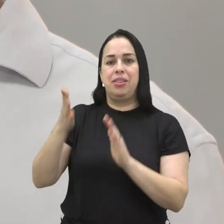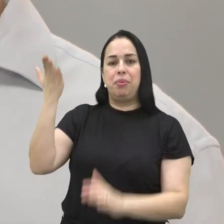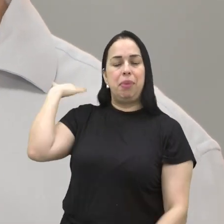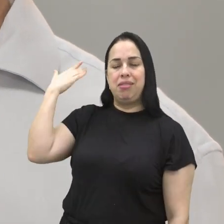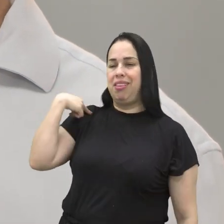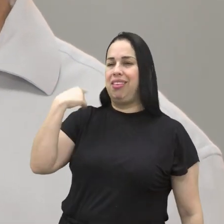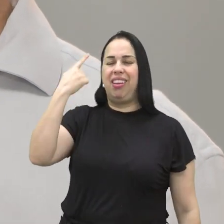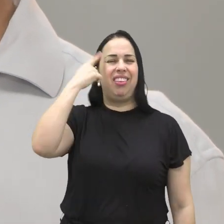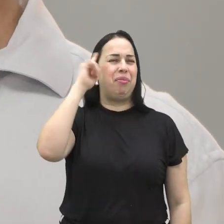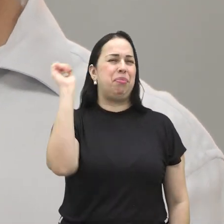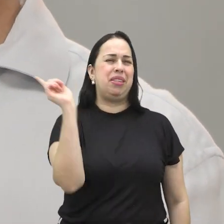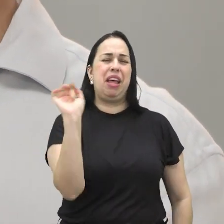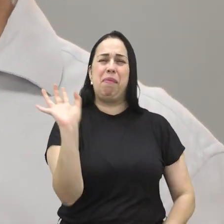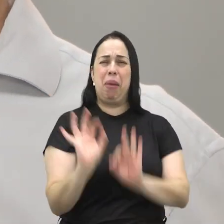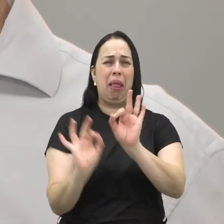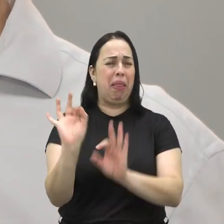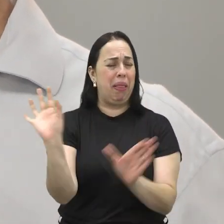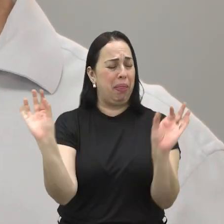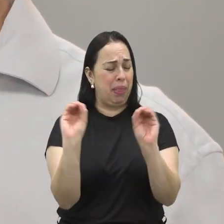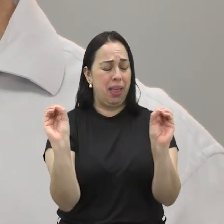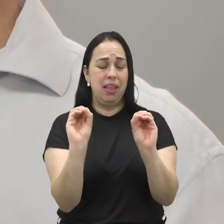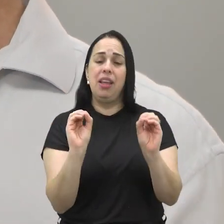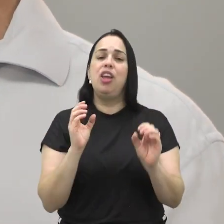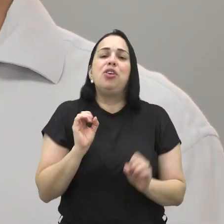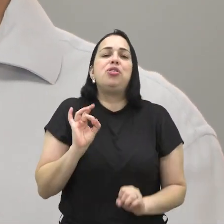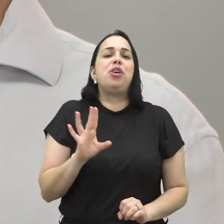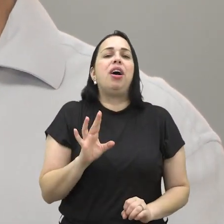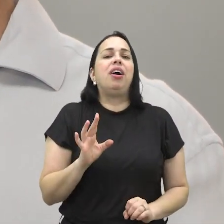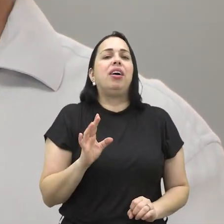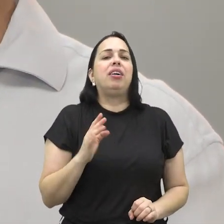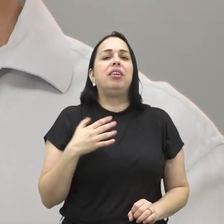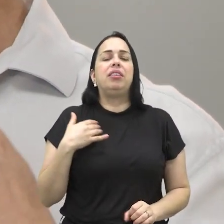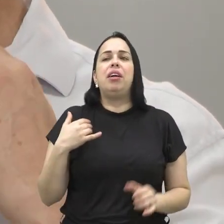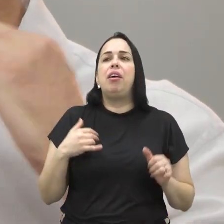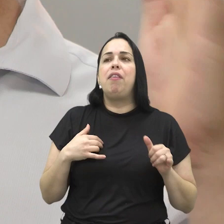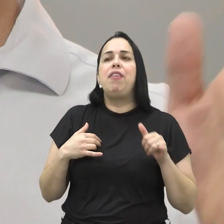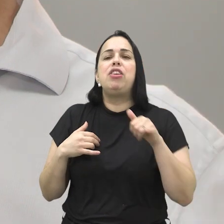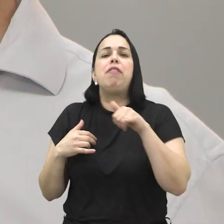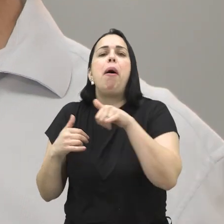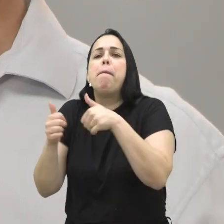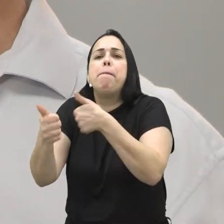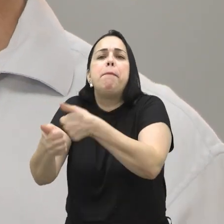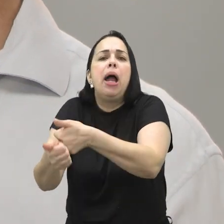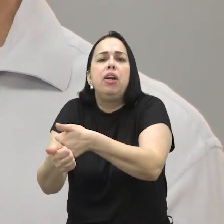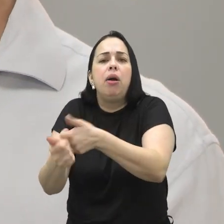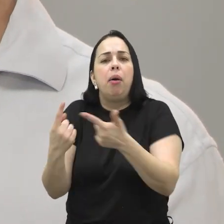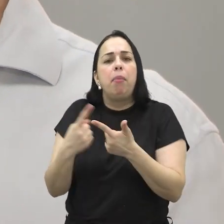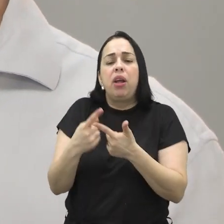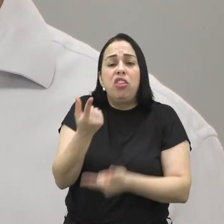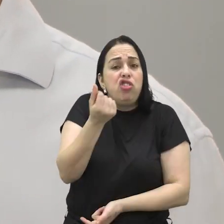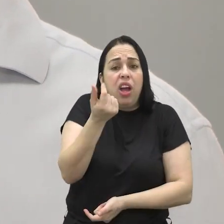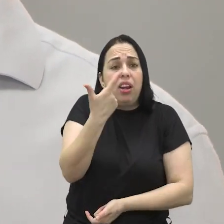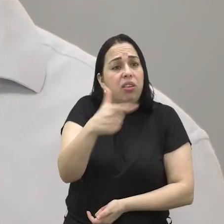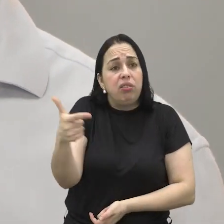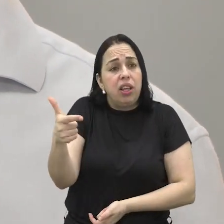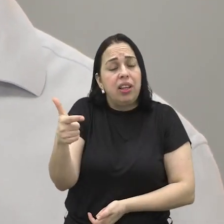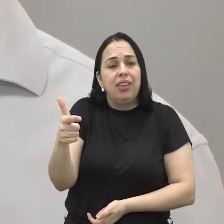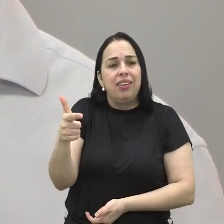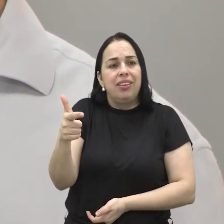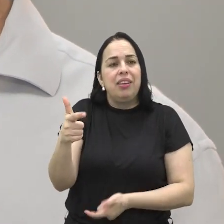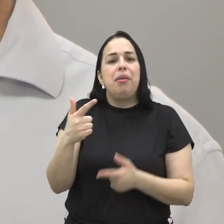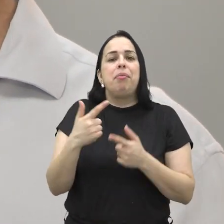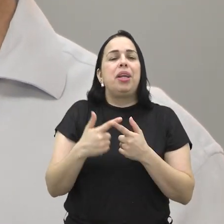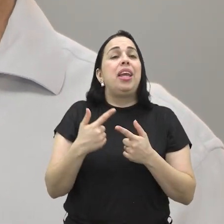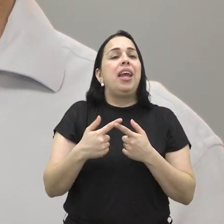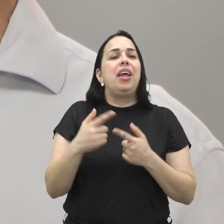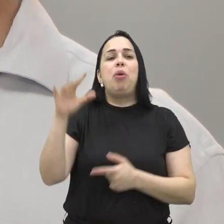você só... Antigamente eu nem pensava em fazer isso, porque eu só ia para algum lugar bem perto porque eu não podia pagar. Mas não é